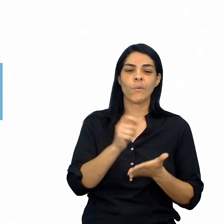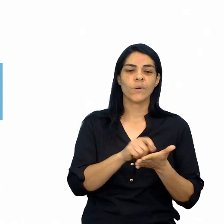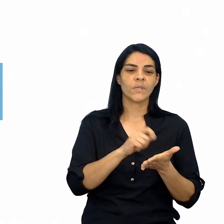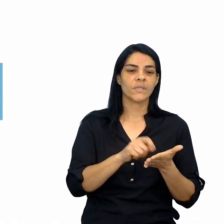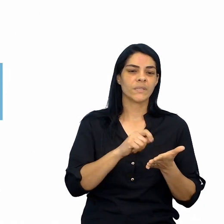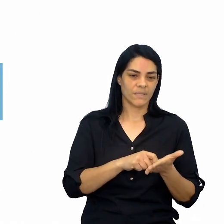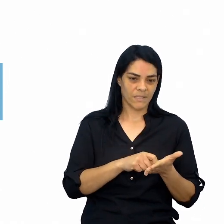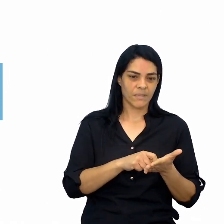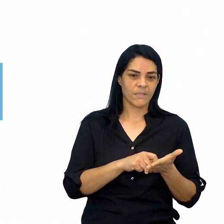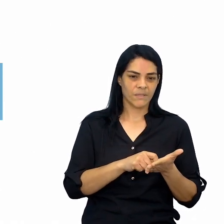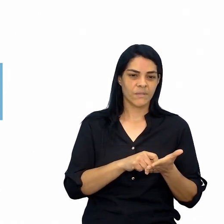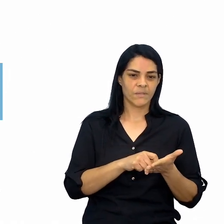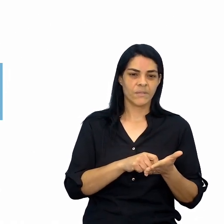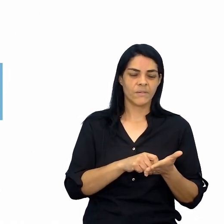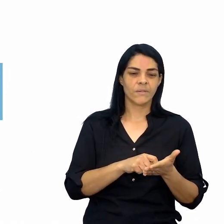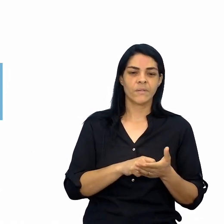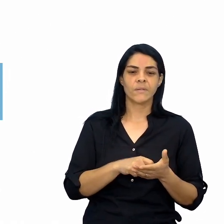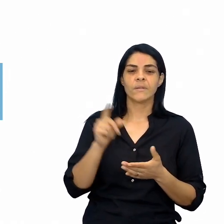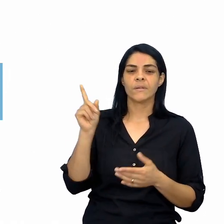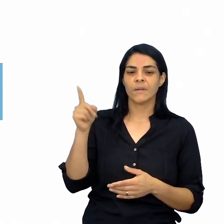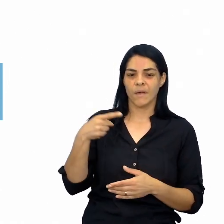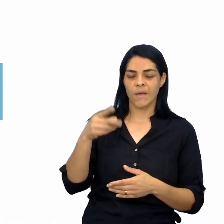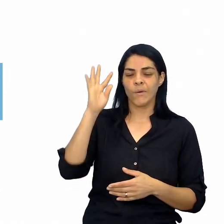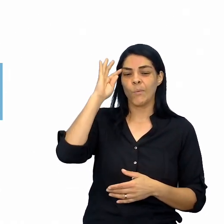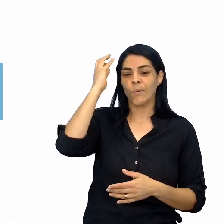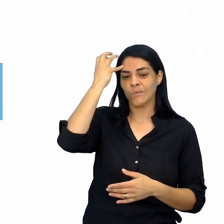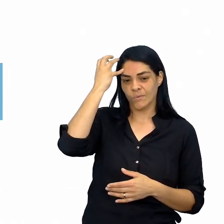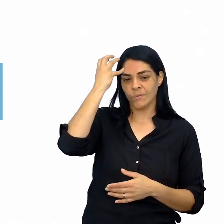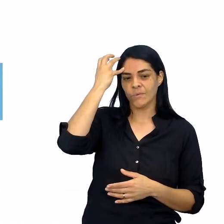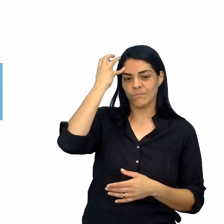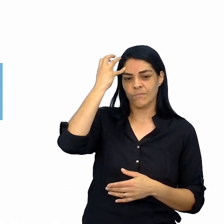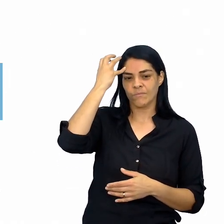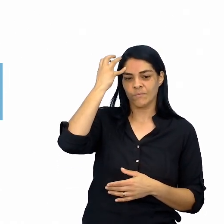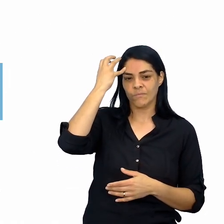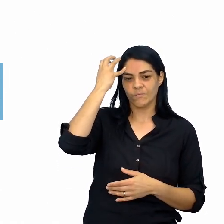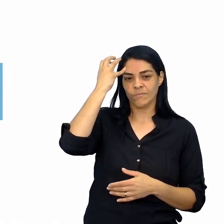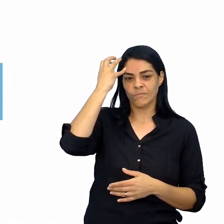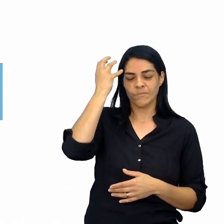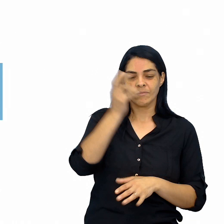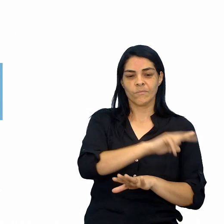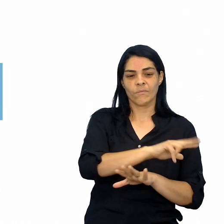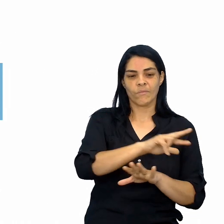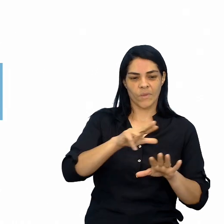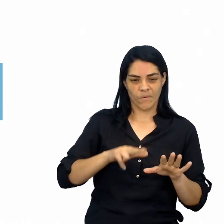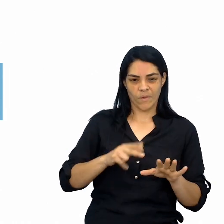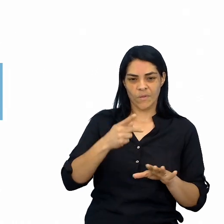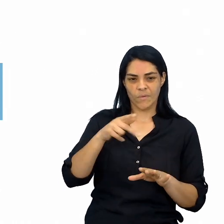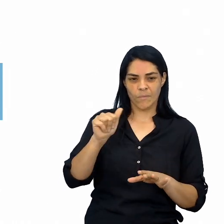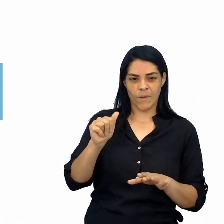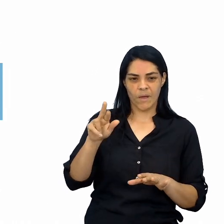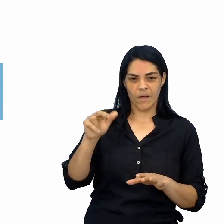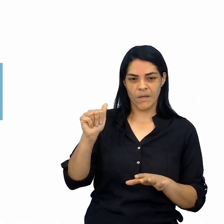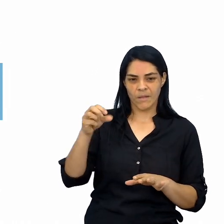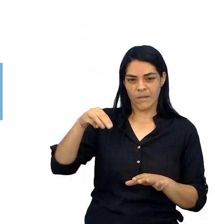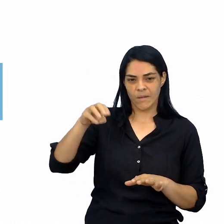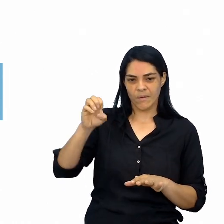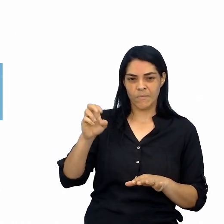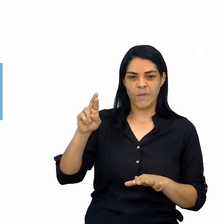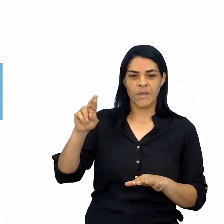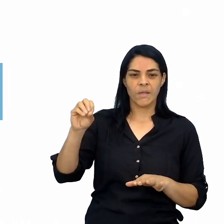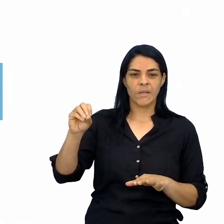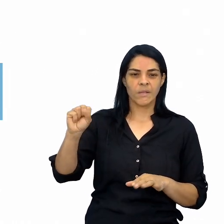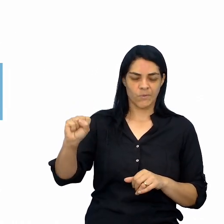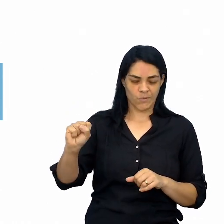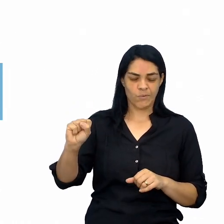escrito, é o resultado de uma série de parâmetros que o autor do